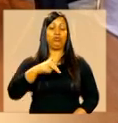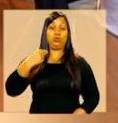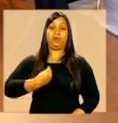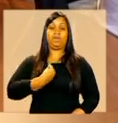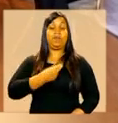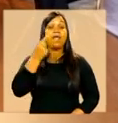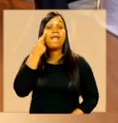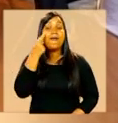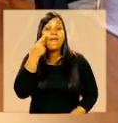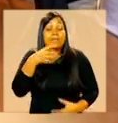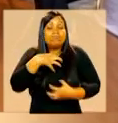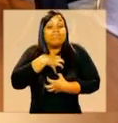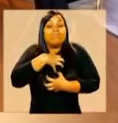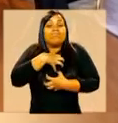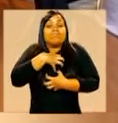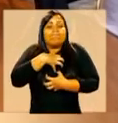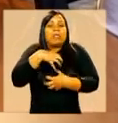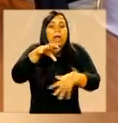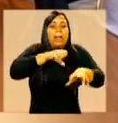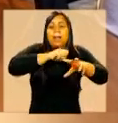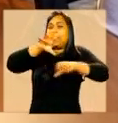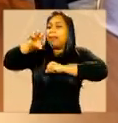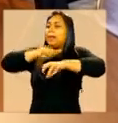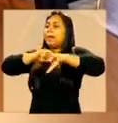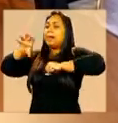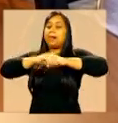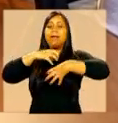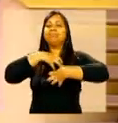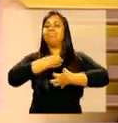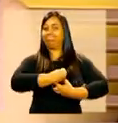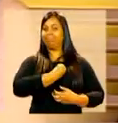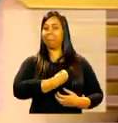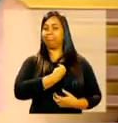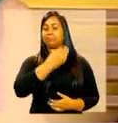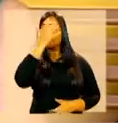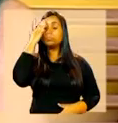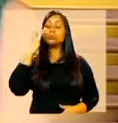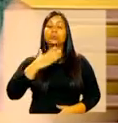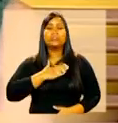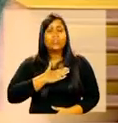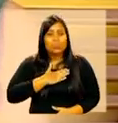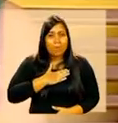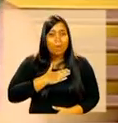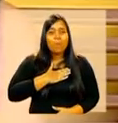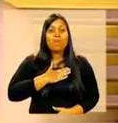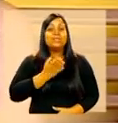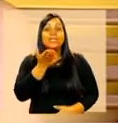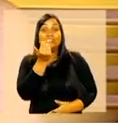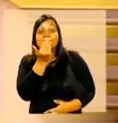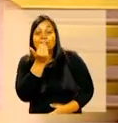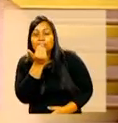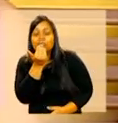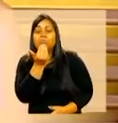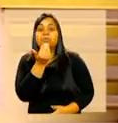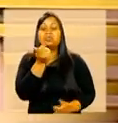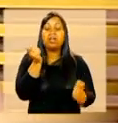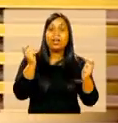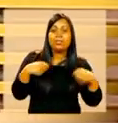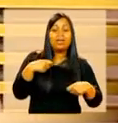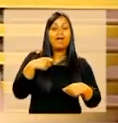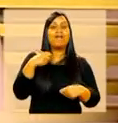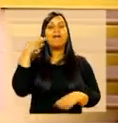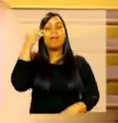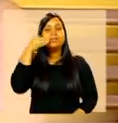É vivenciar mesmo tudo aquilo que ele pode E normalmente, te oferecer. assim, a pessoa que gosta muito de gastronomia, ela consegue ter